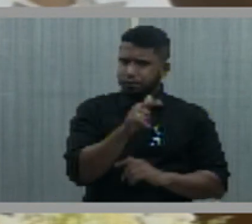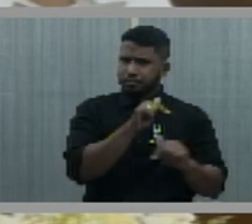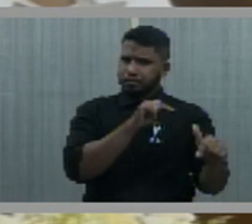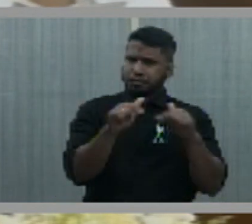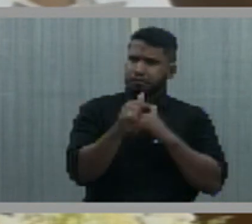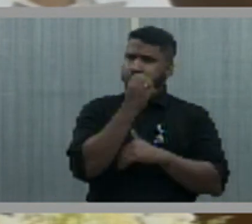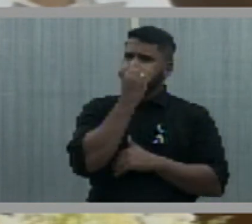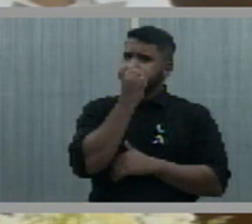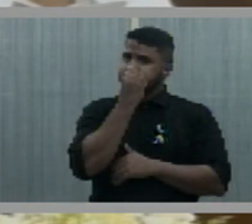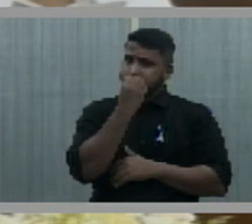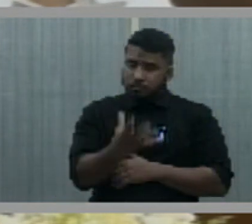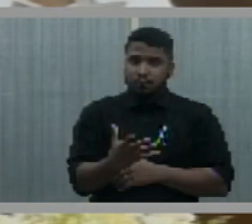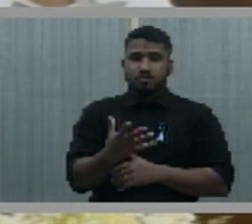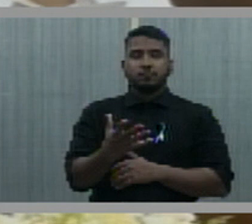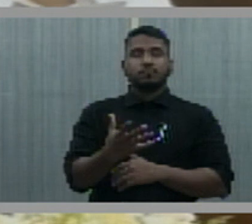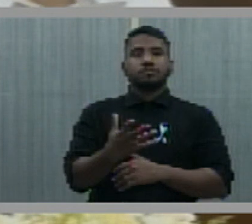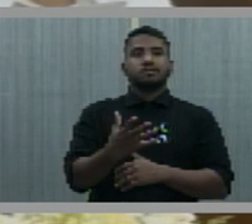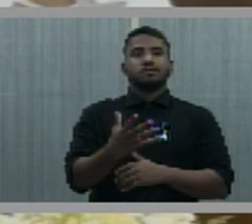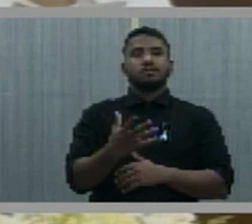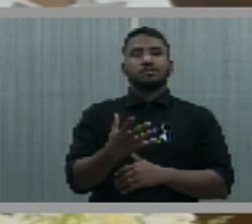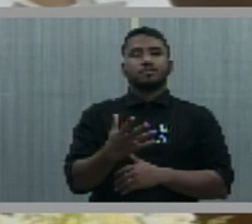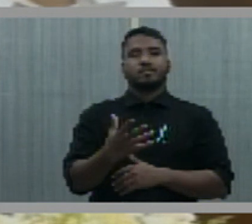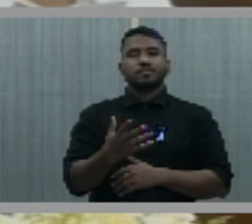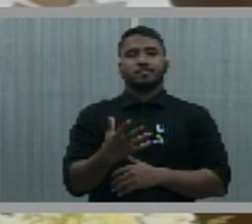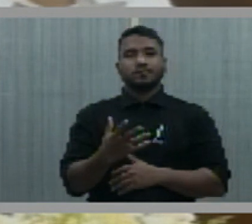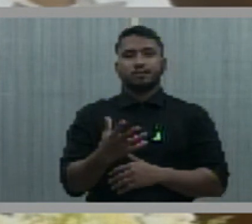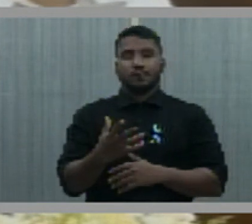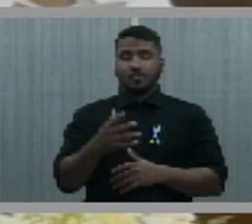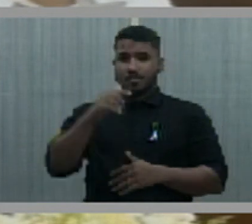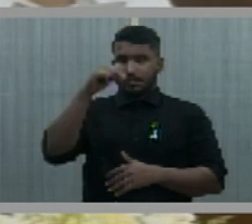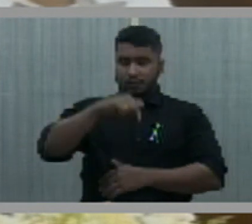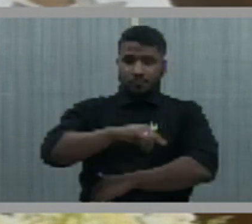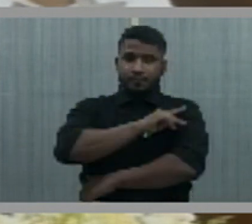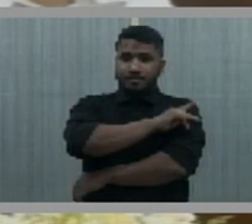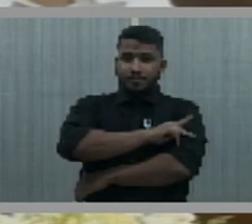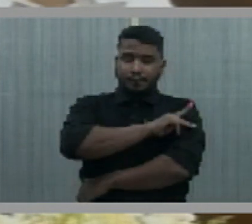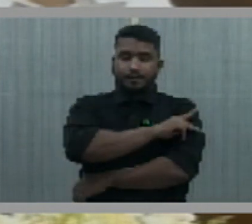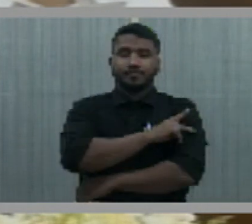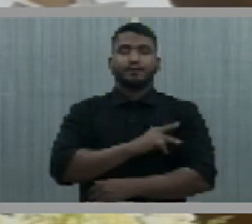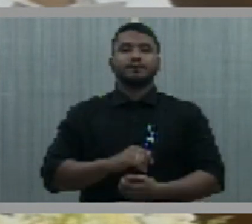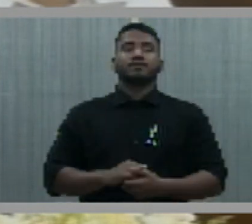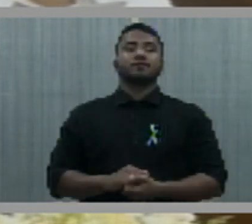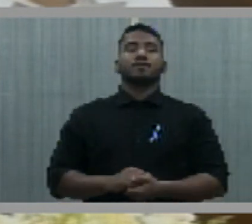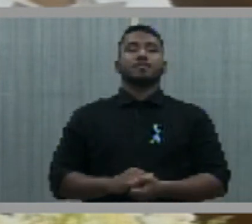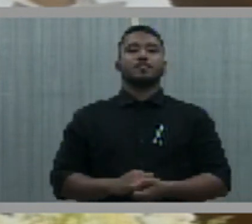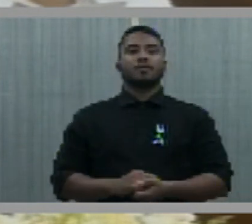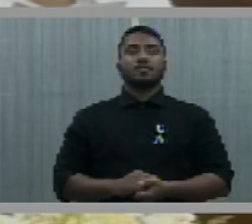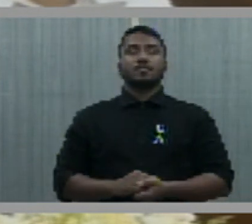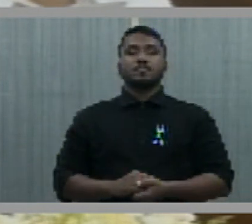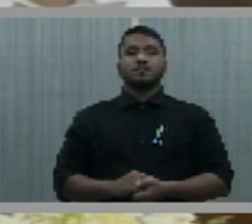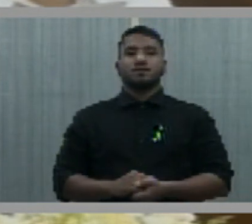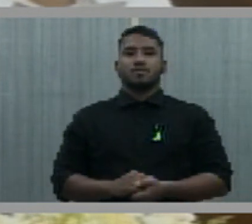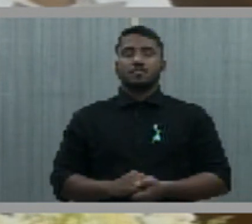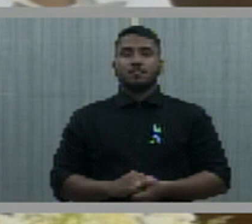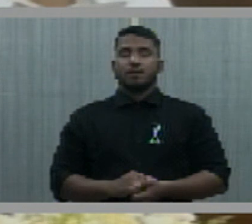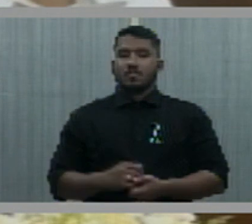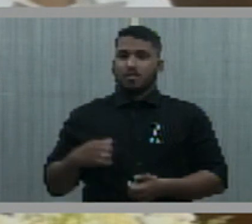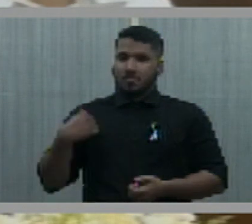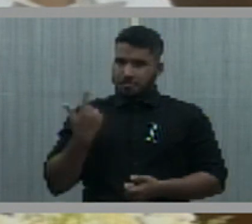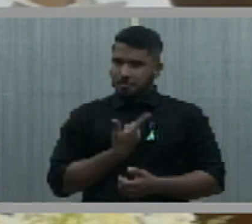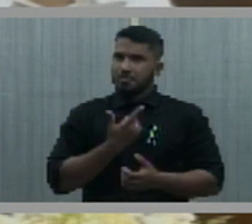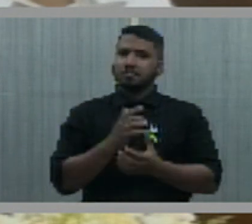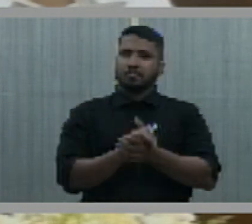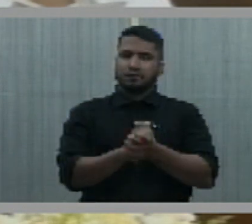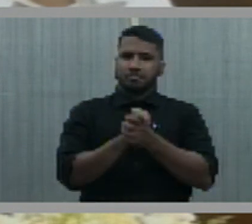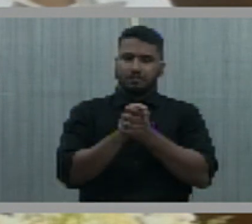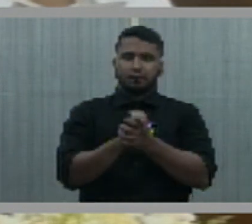prestados, notadamente à comunidade piauiense, aos quais dirigimos especiais cumprimentos